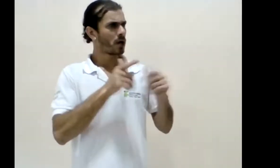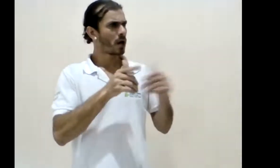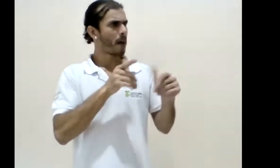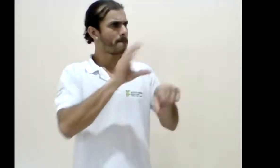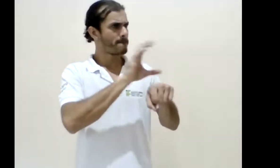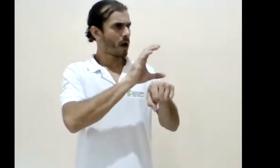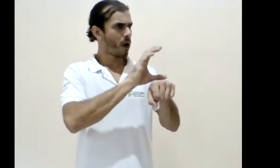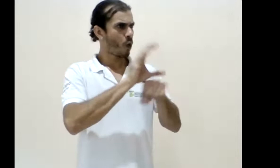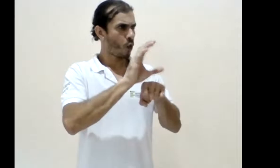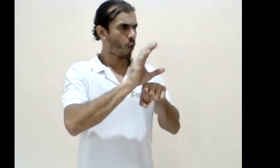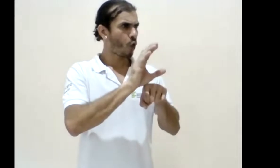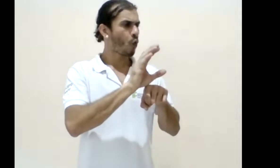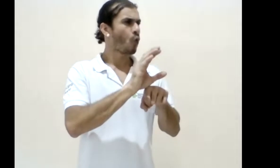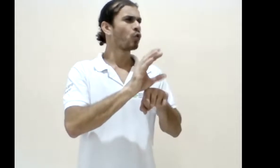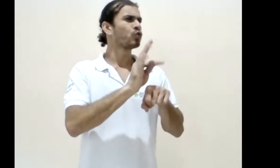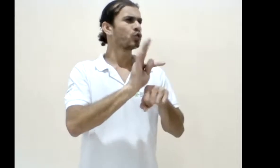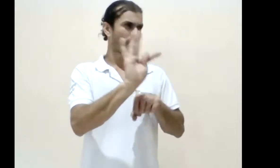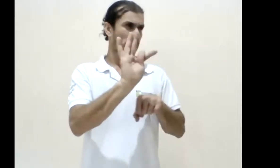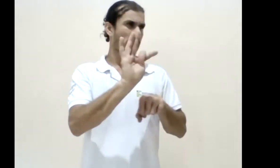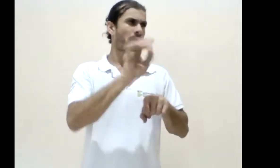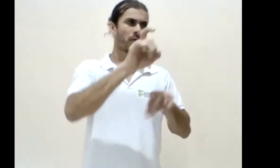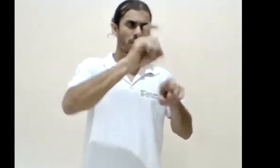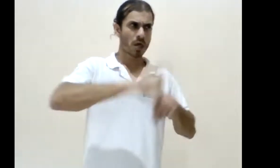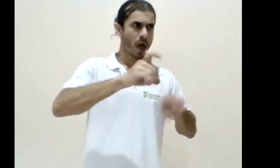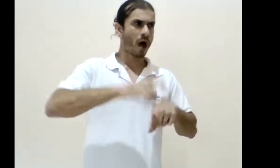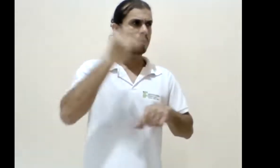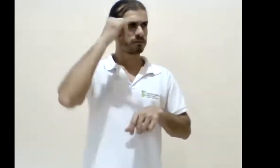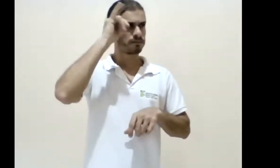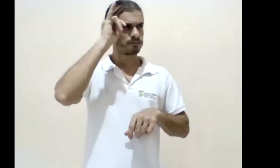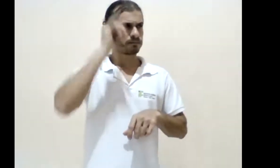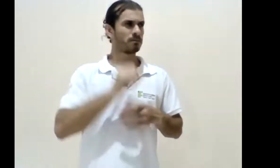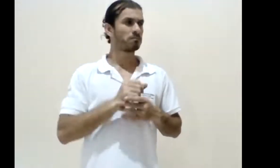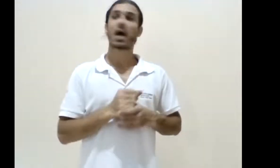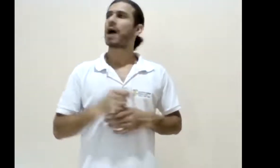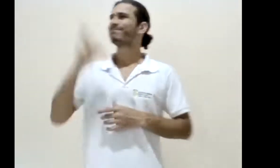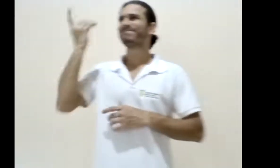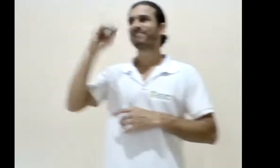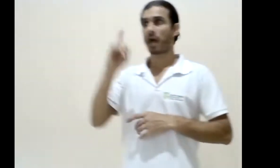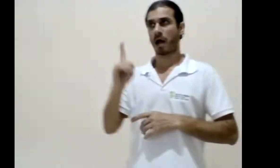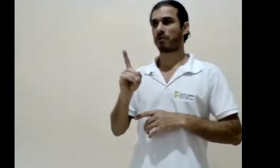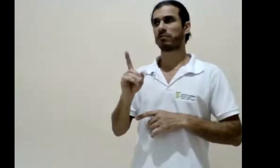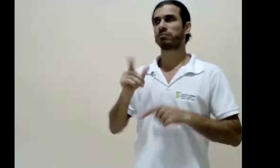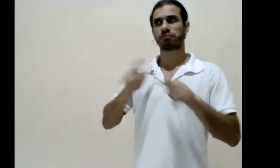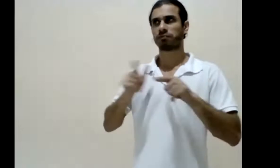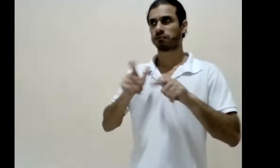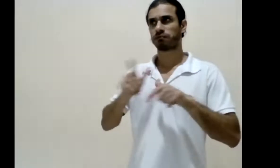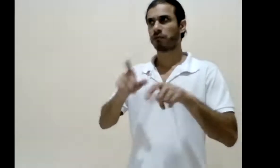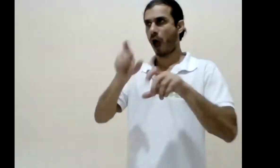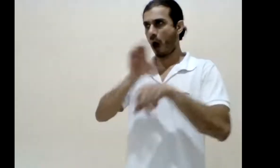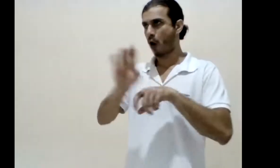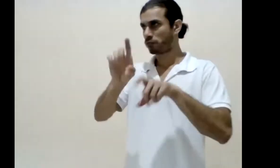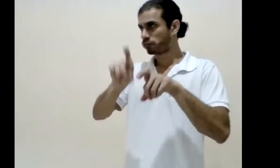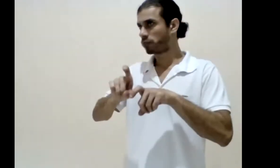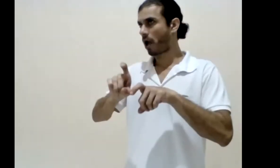Seu microfone está desligado. Não, eu não trabalho com curso técnico em agropecuária. Eu trabalho com ensino fundamental e ensino